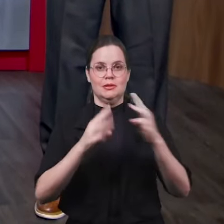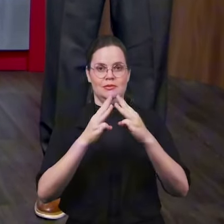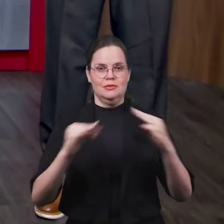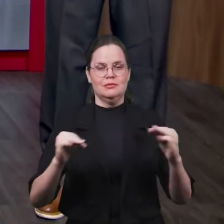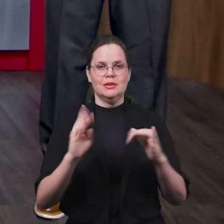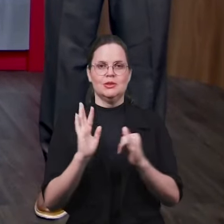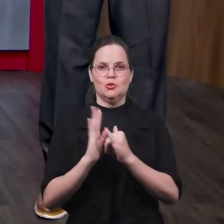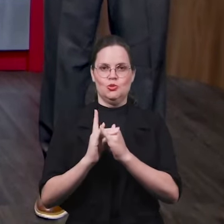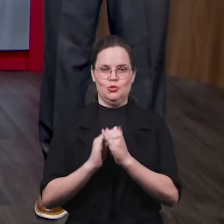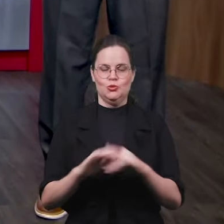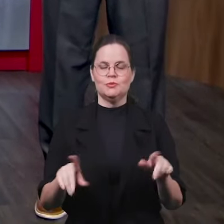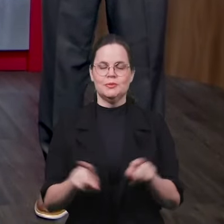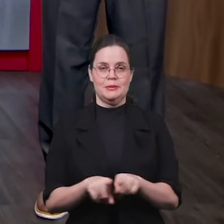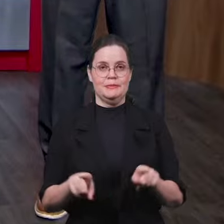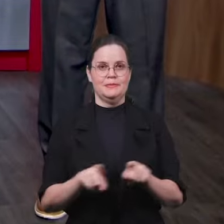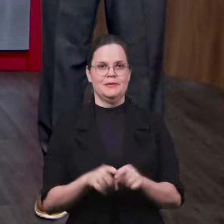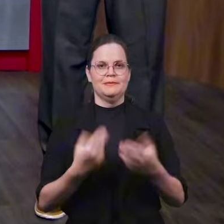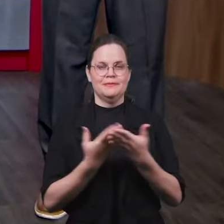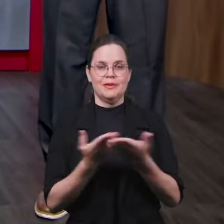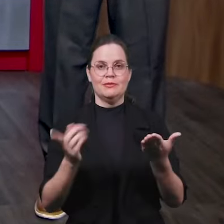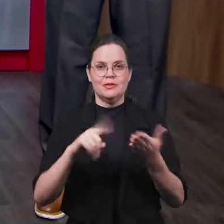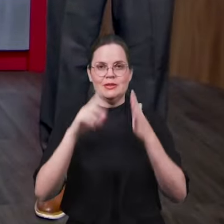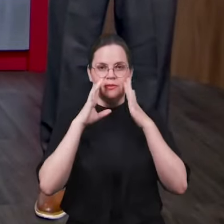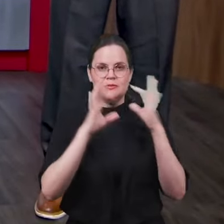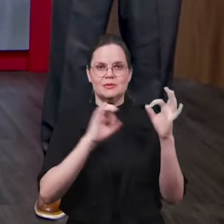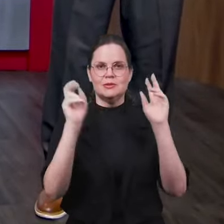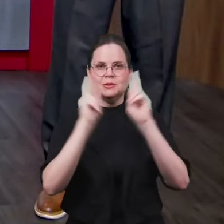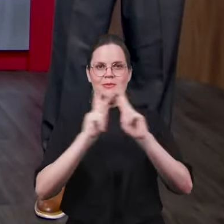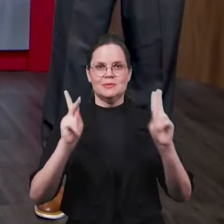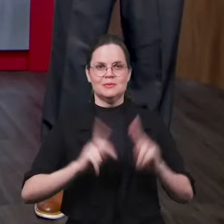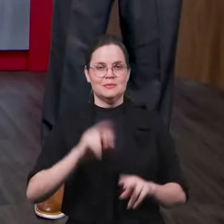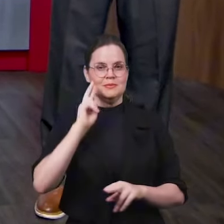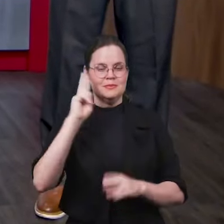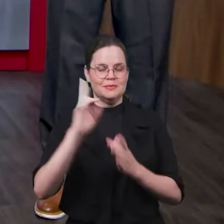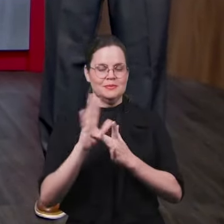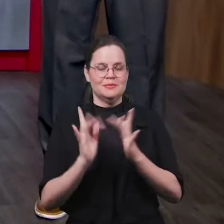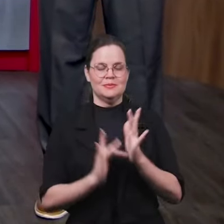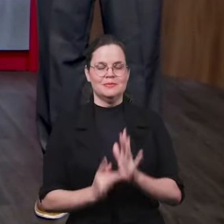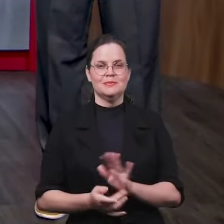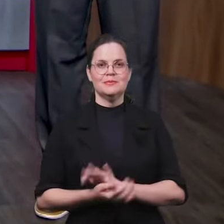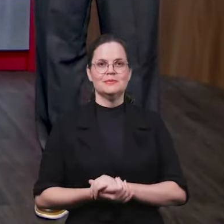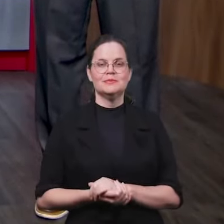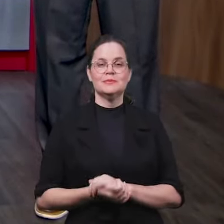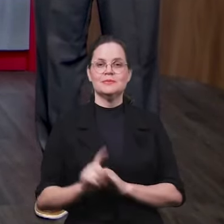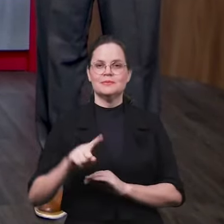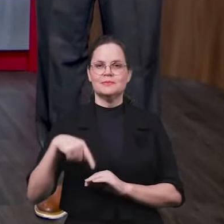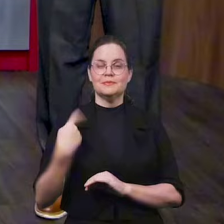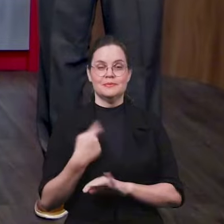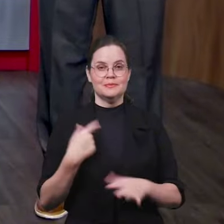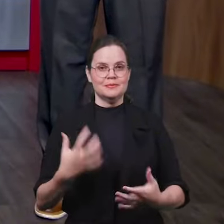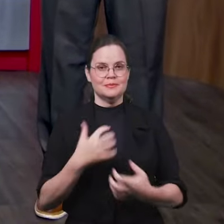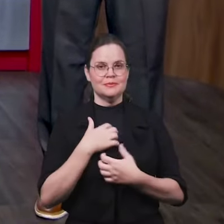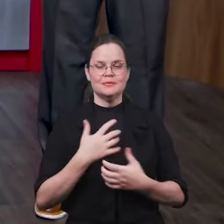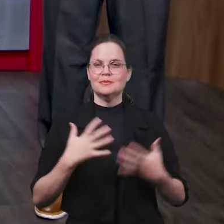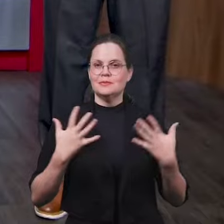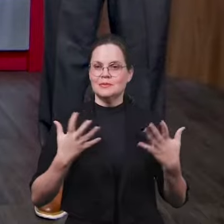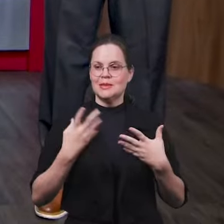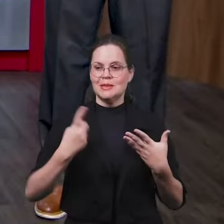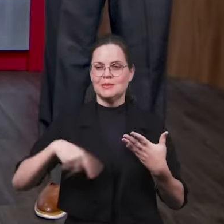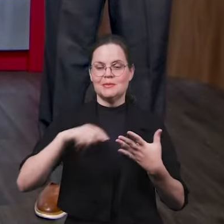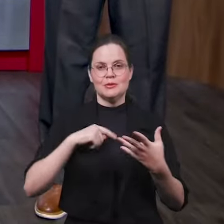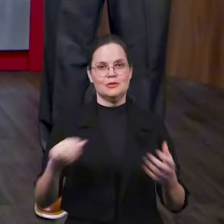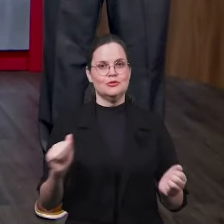YouTube e as multiplataformas. A todos os nossos ouvintes, a paz do Senhor Jesus. É uma alegria